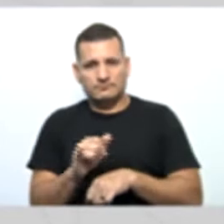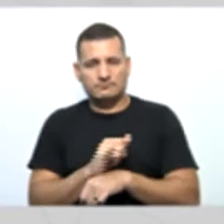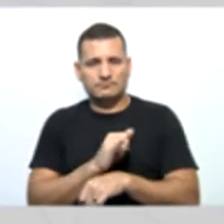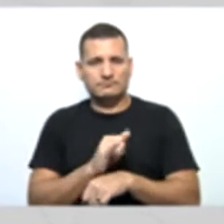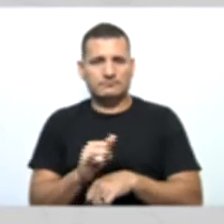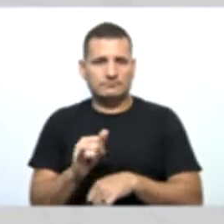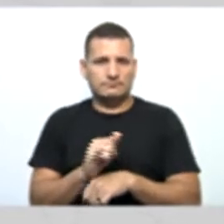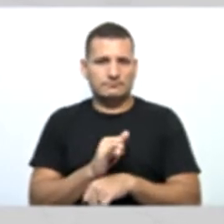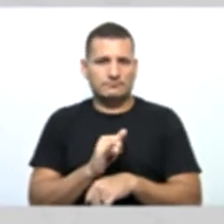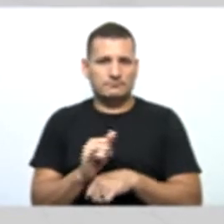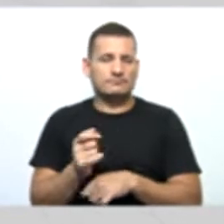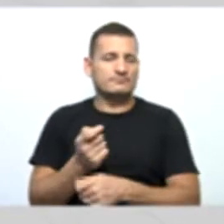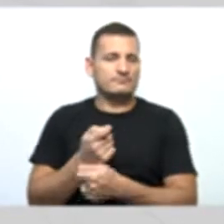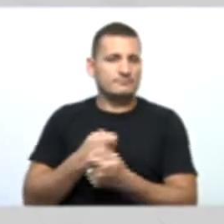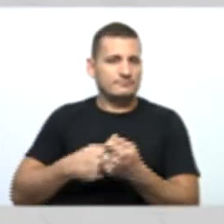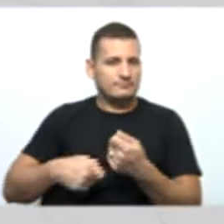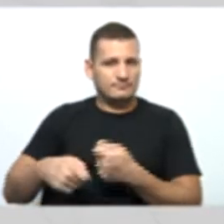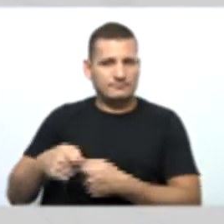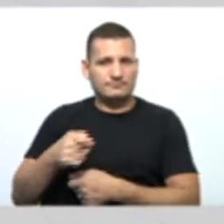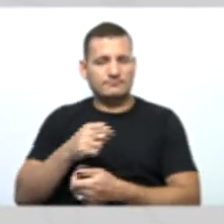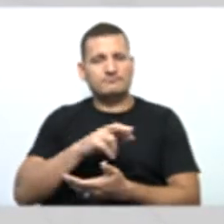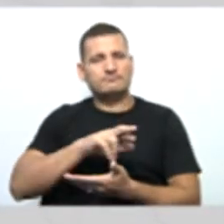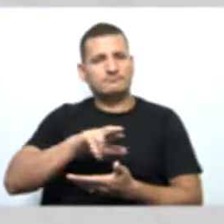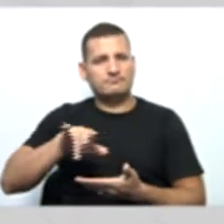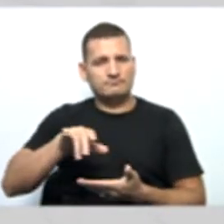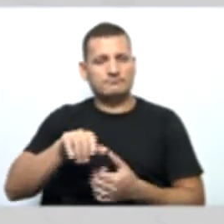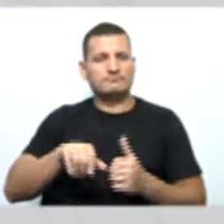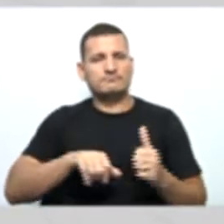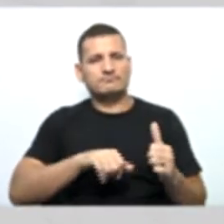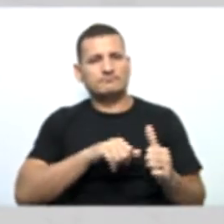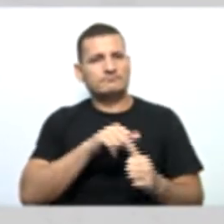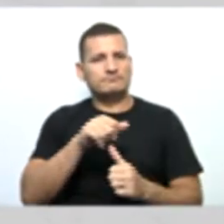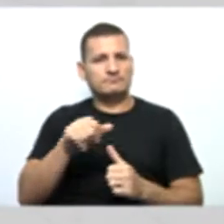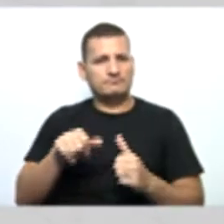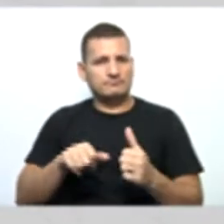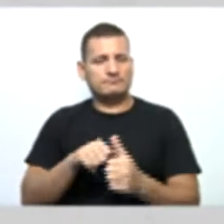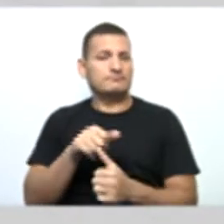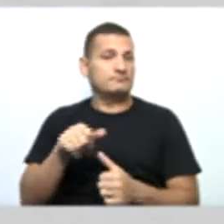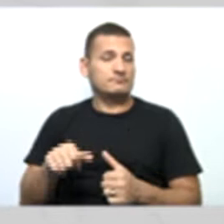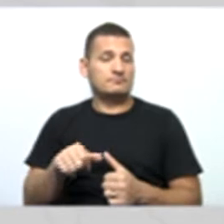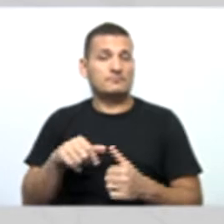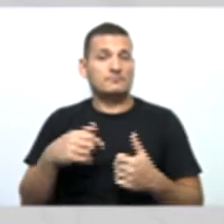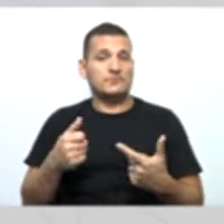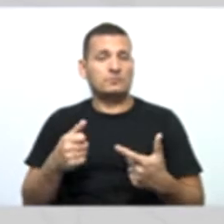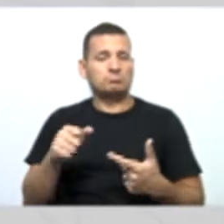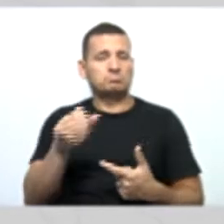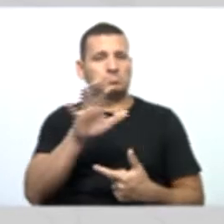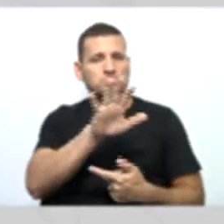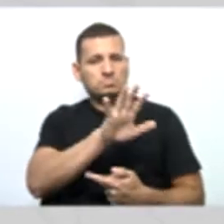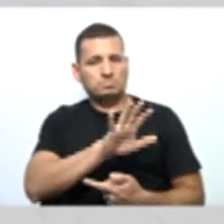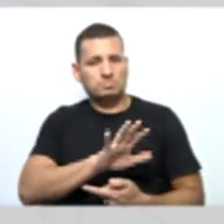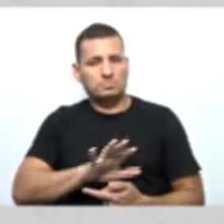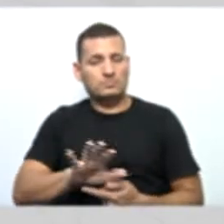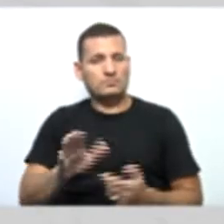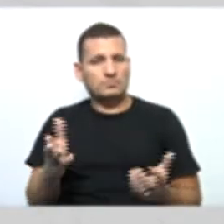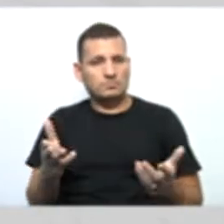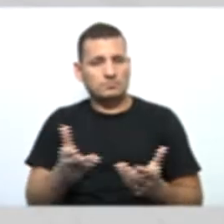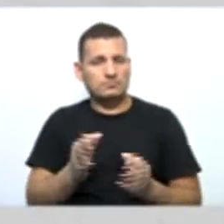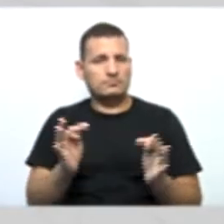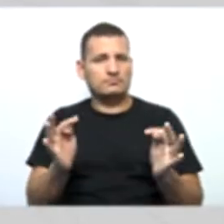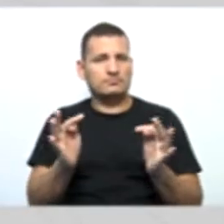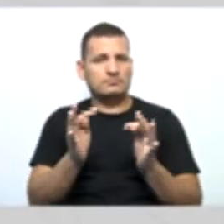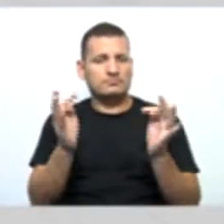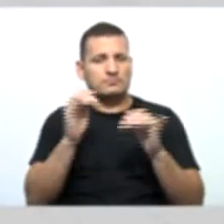negócios também sofreu diversas alterações. Formou-se, então, um cenário onde a tecnologia da informação é